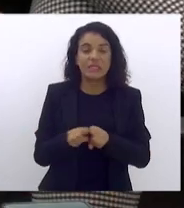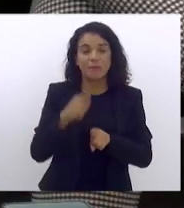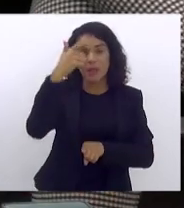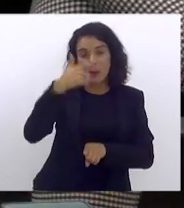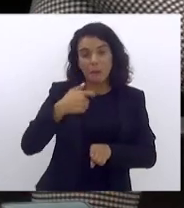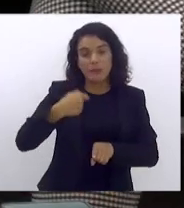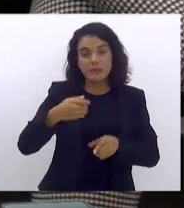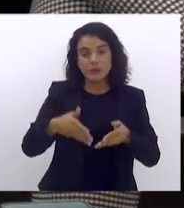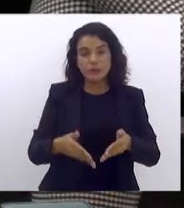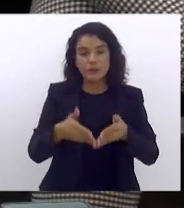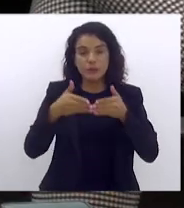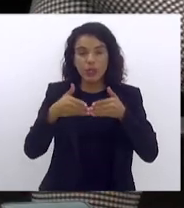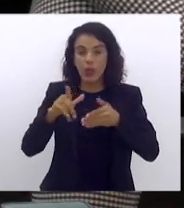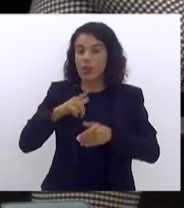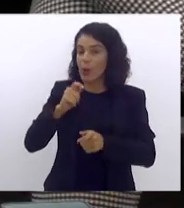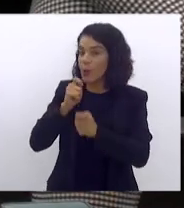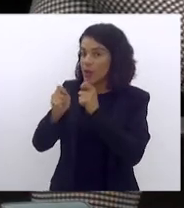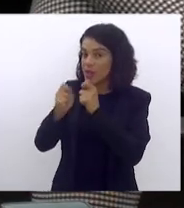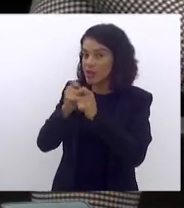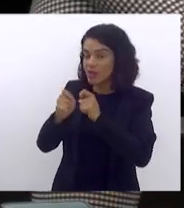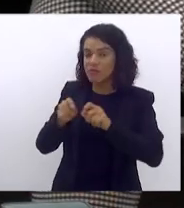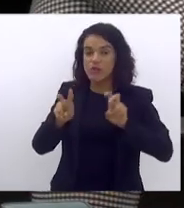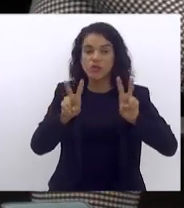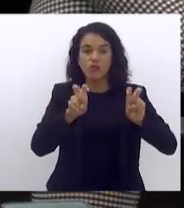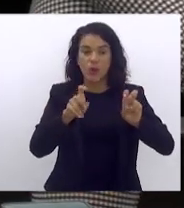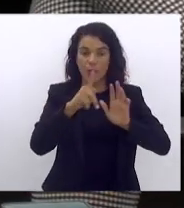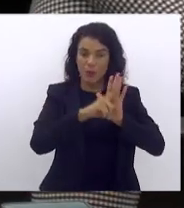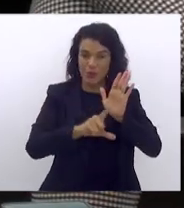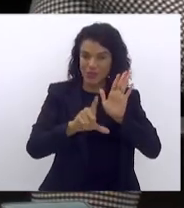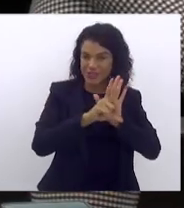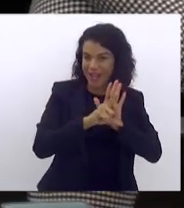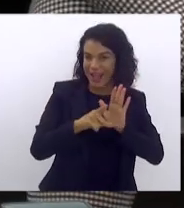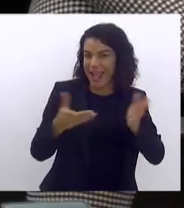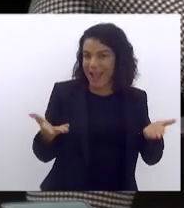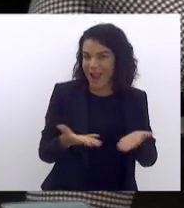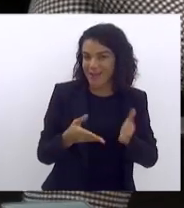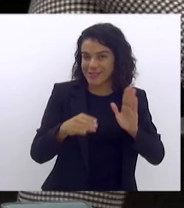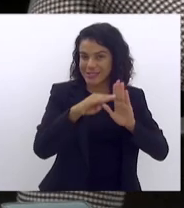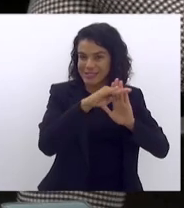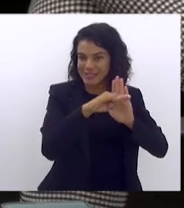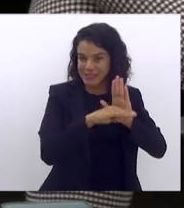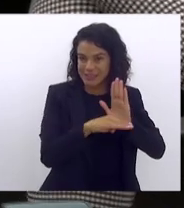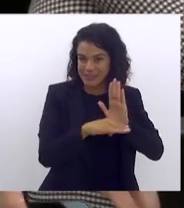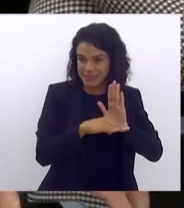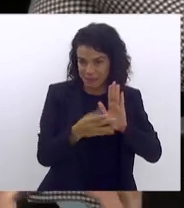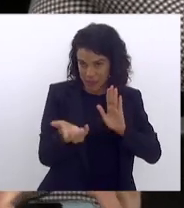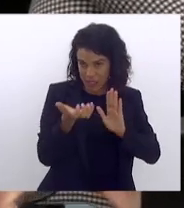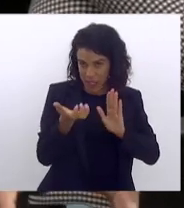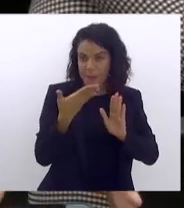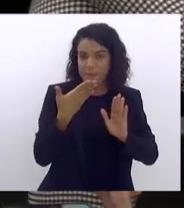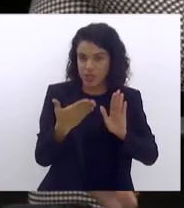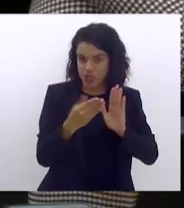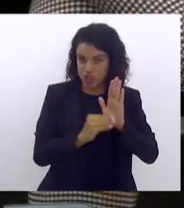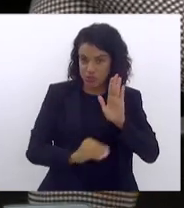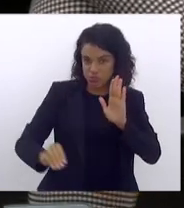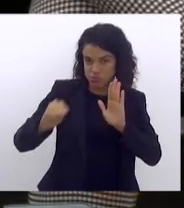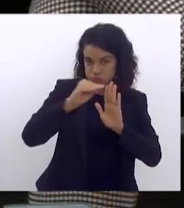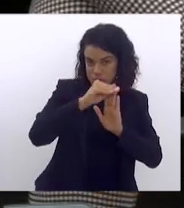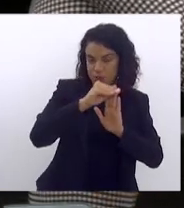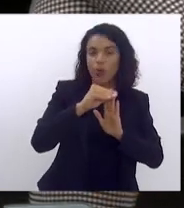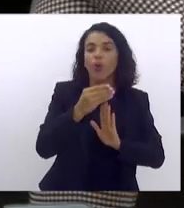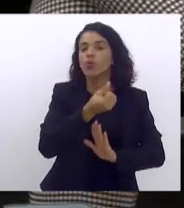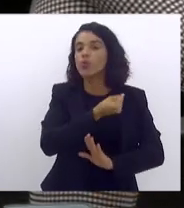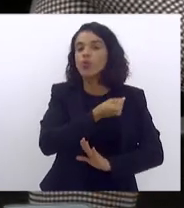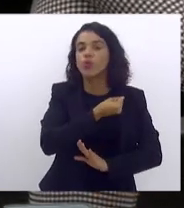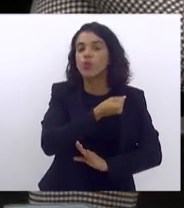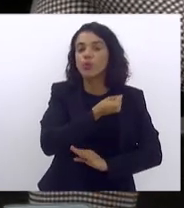porque eu tenho daqui a pouco uma entrevista para dar sobre um dos projetos que aqui estão. Vossa Excelência quer pedir uma inversão da pauta, então? É, gostaria. Qual é o item?